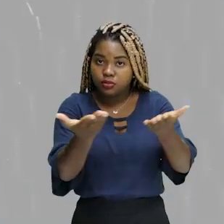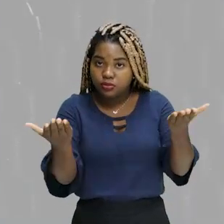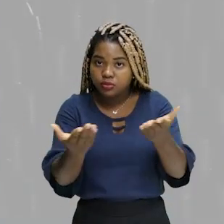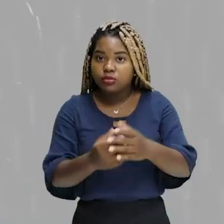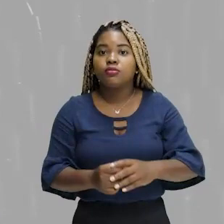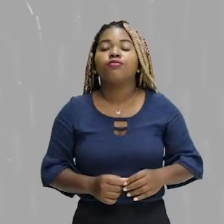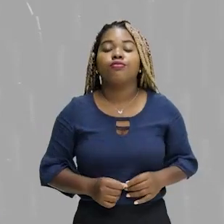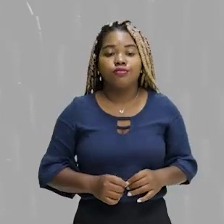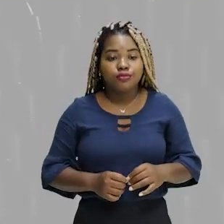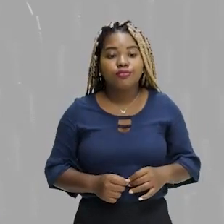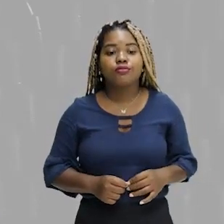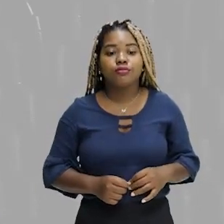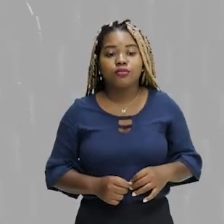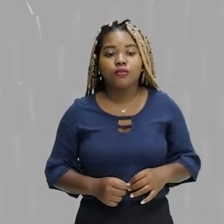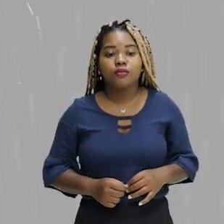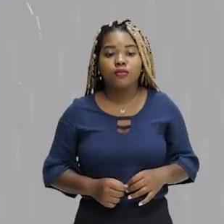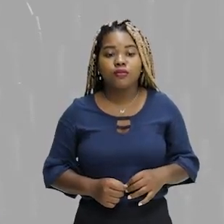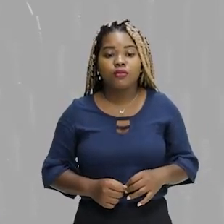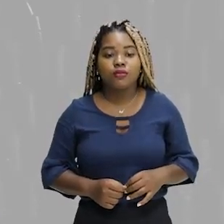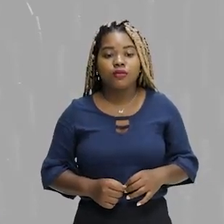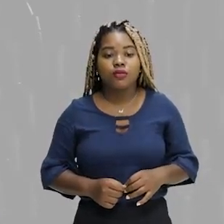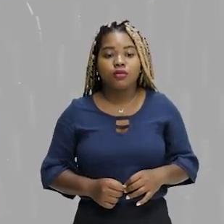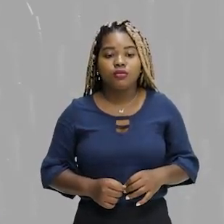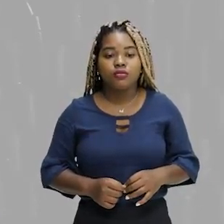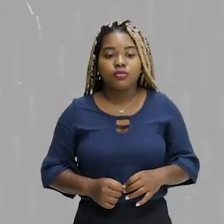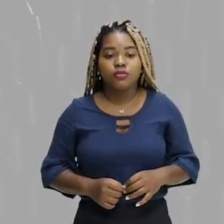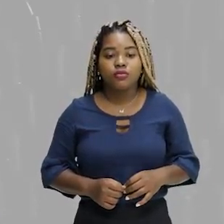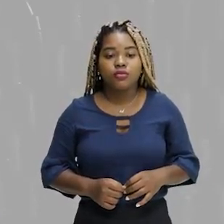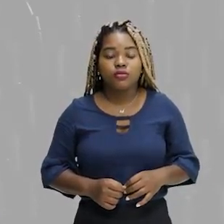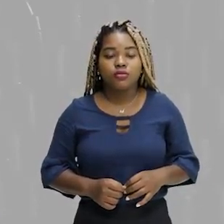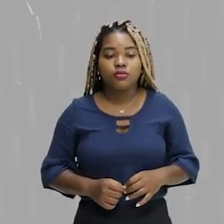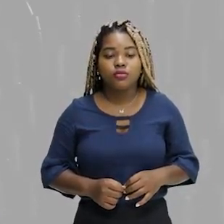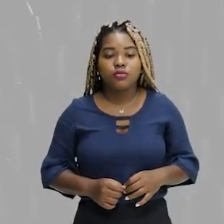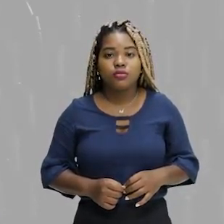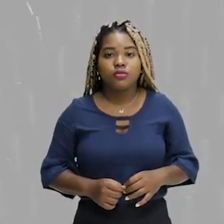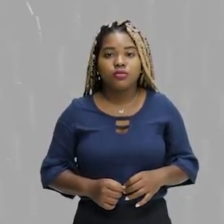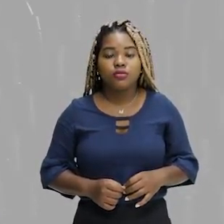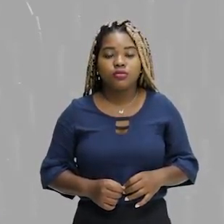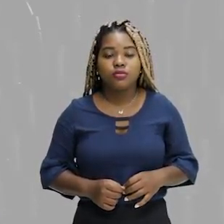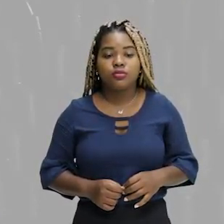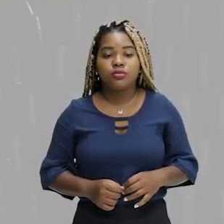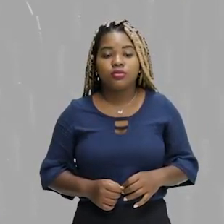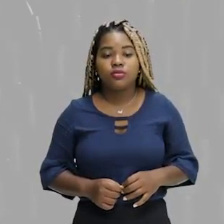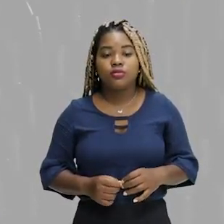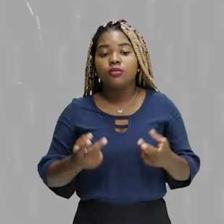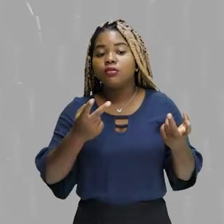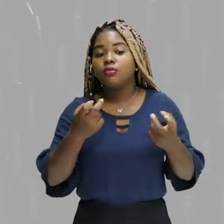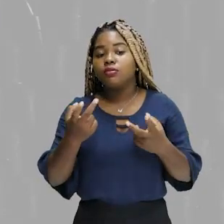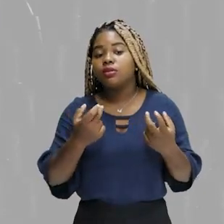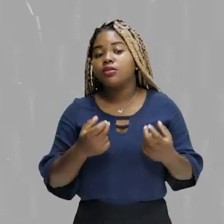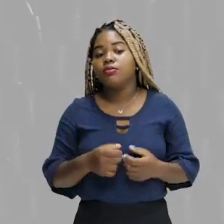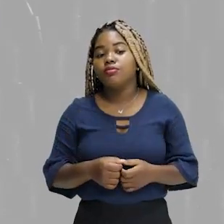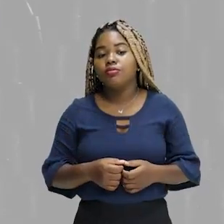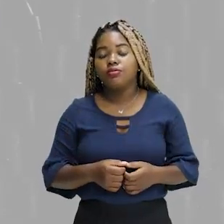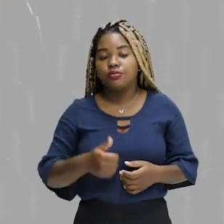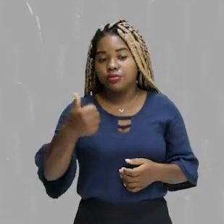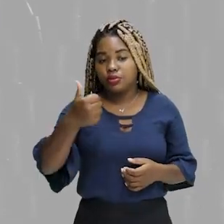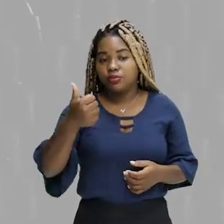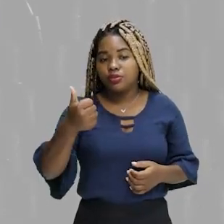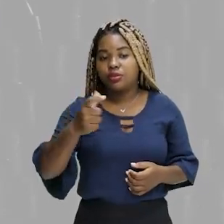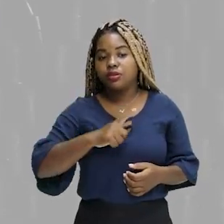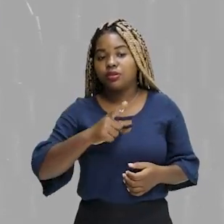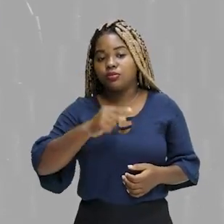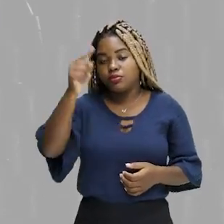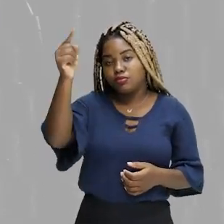primeira, né, e mantivemos a segunda equação. Com base nisso, observe que eu coloquei uns